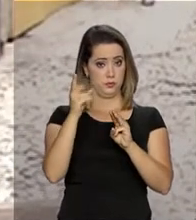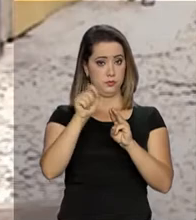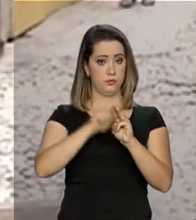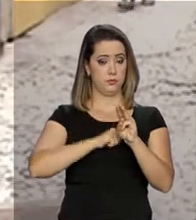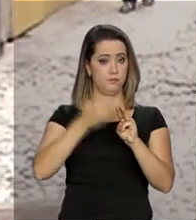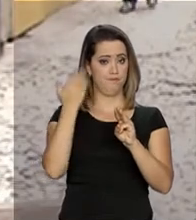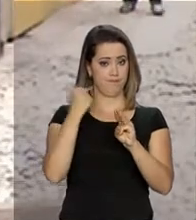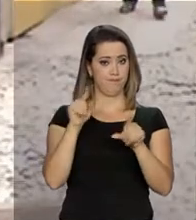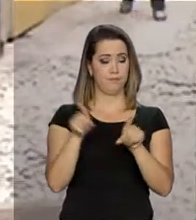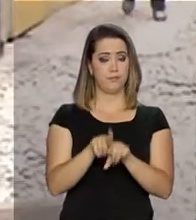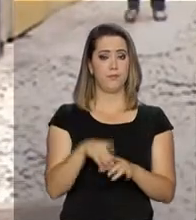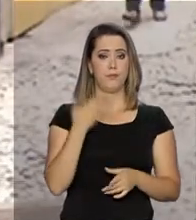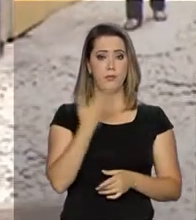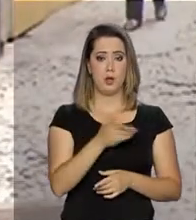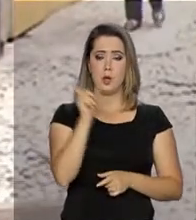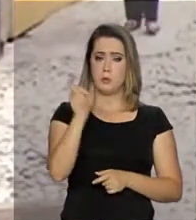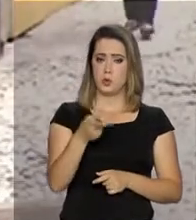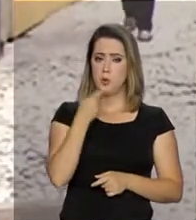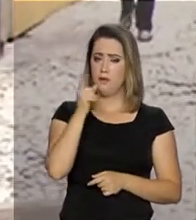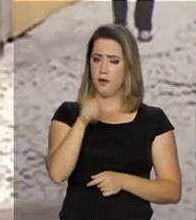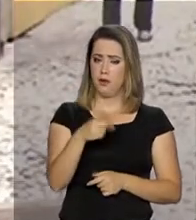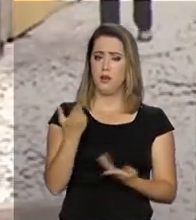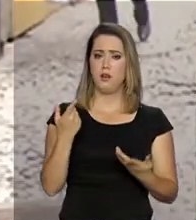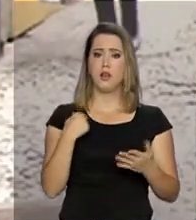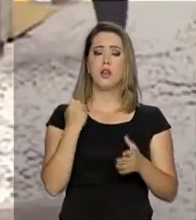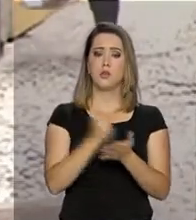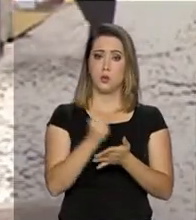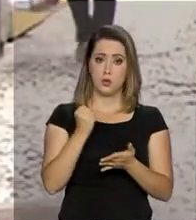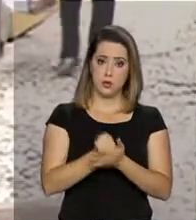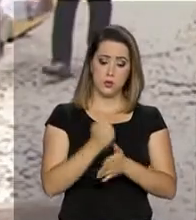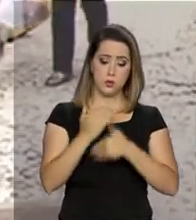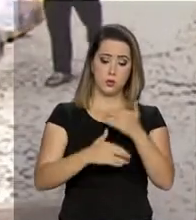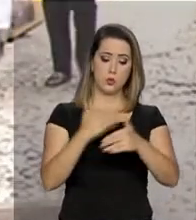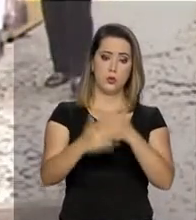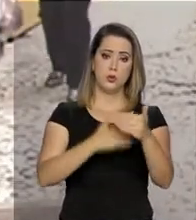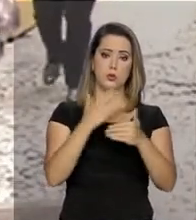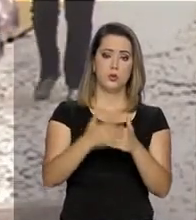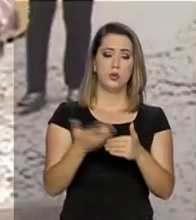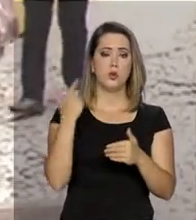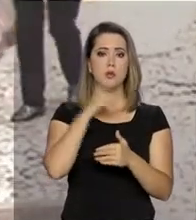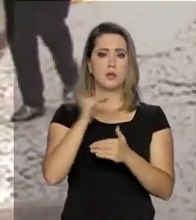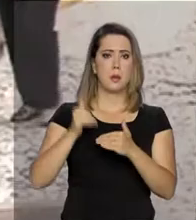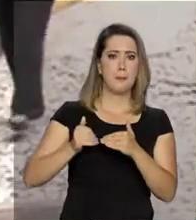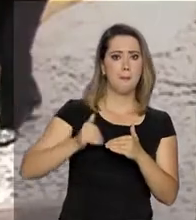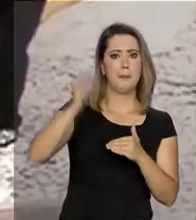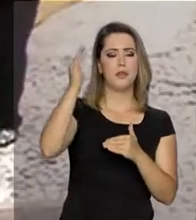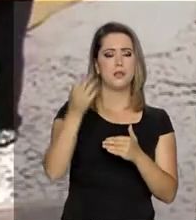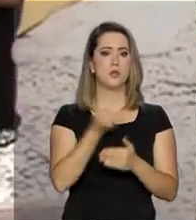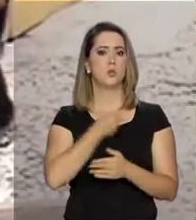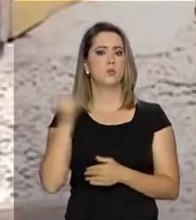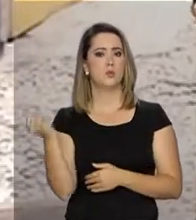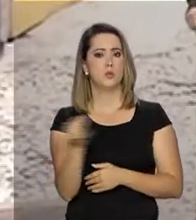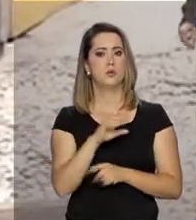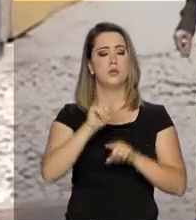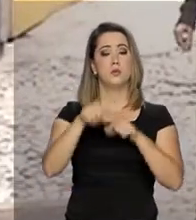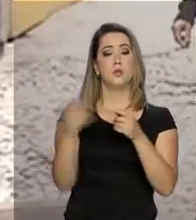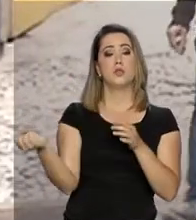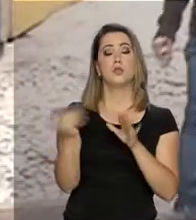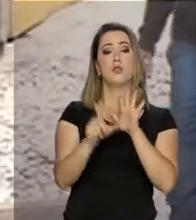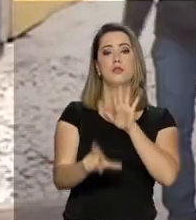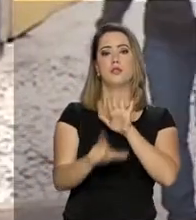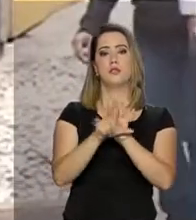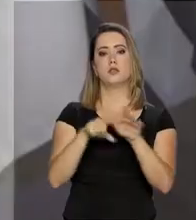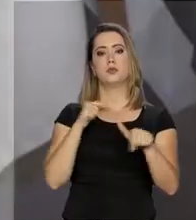de trabalho é de que as contratações continuem e ganhe ainda mais fôlego a partir da entrada em vigor da nova legislação